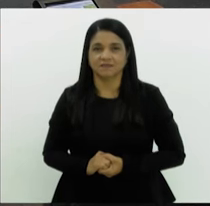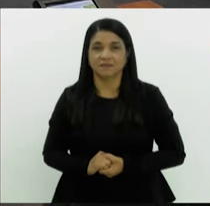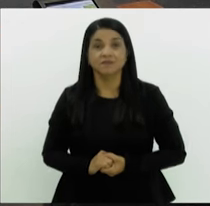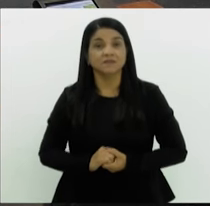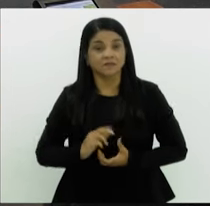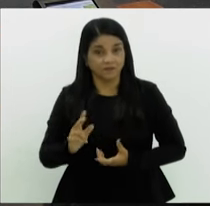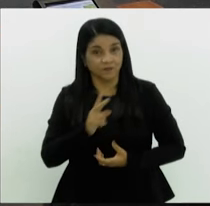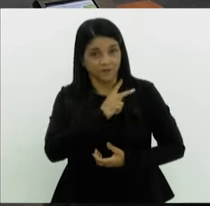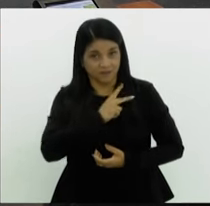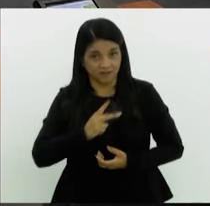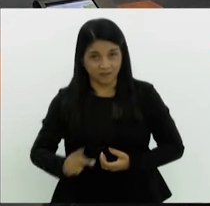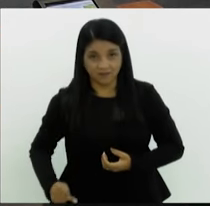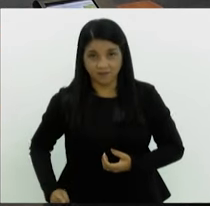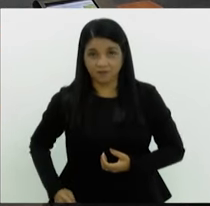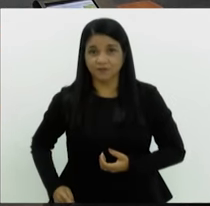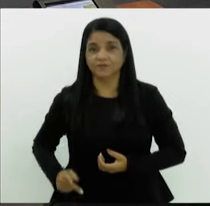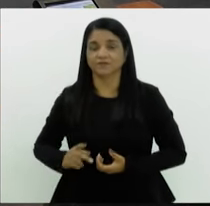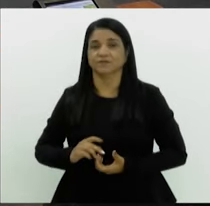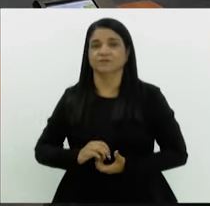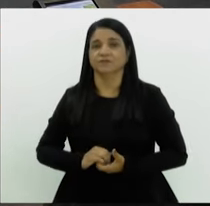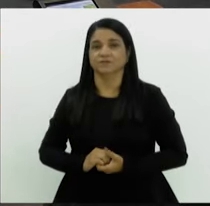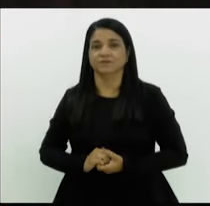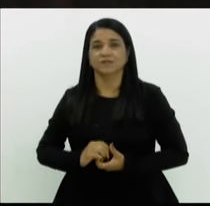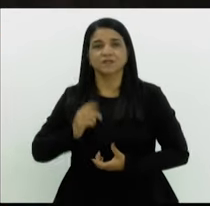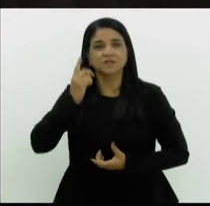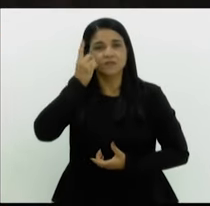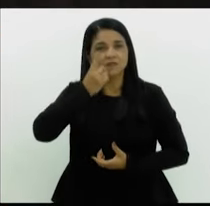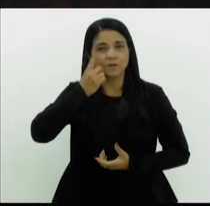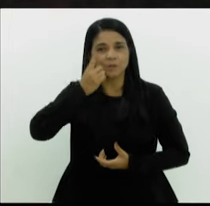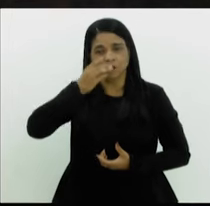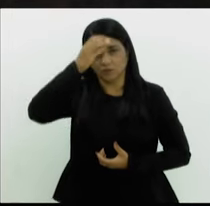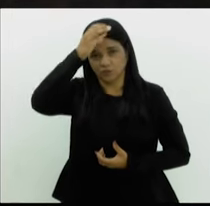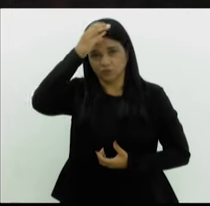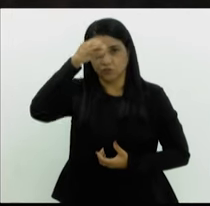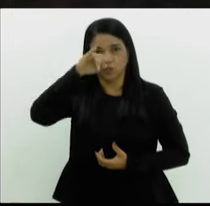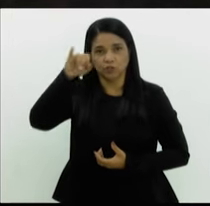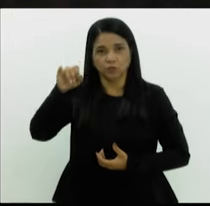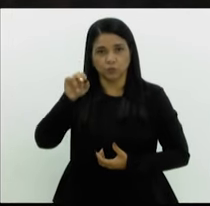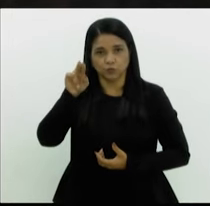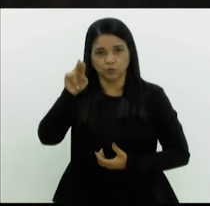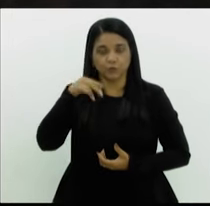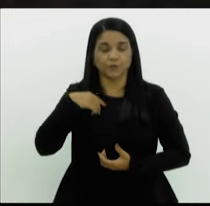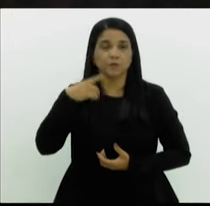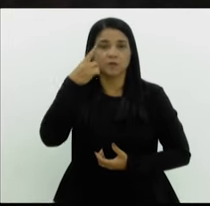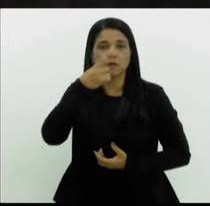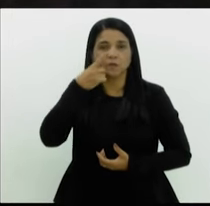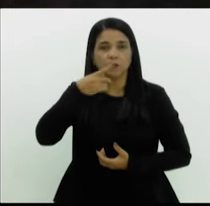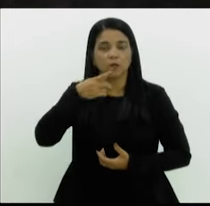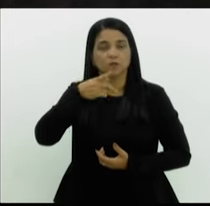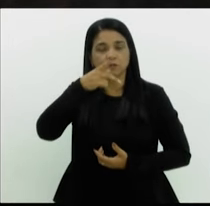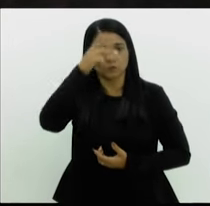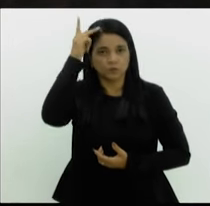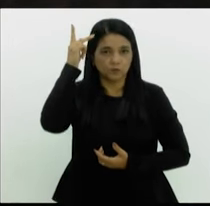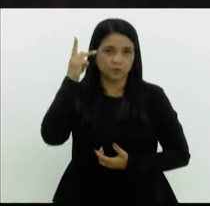Senhora presidente, deputada Tia Ju, deputado Luiz Paulo, que me